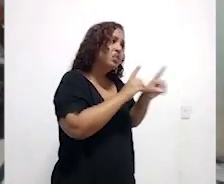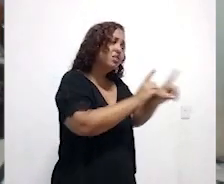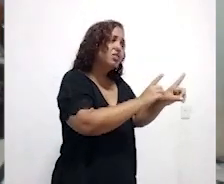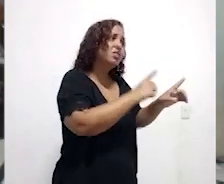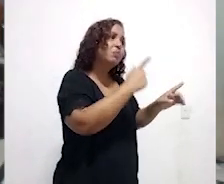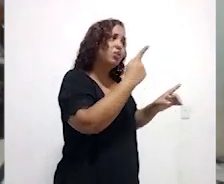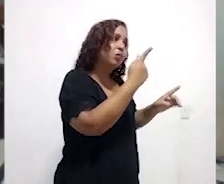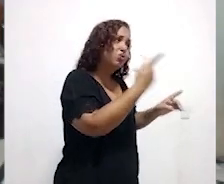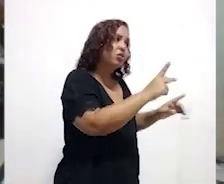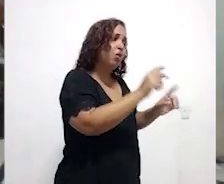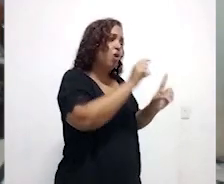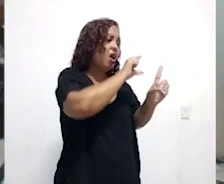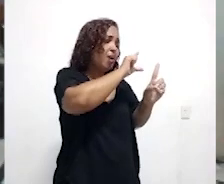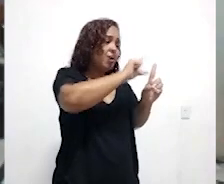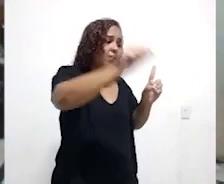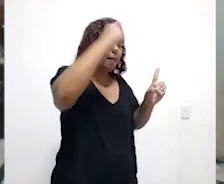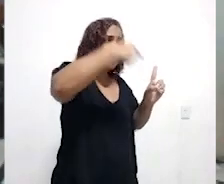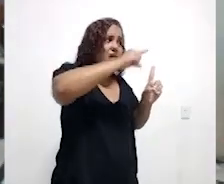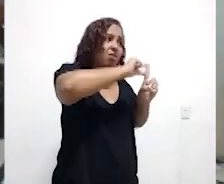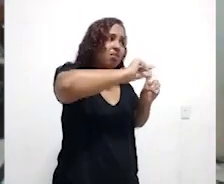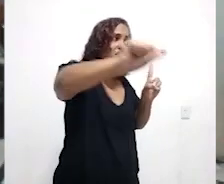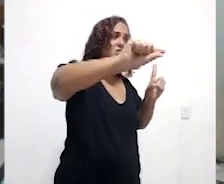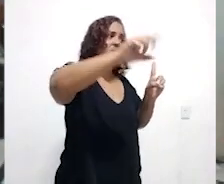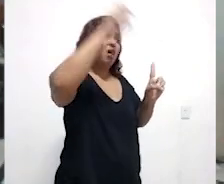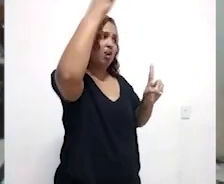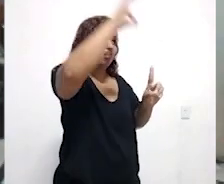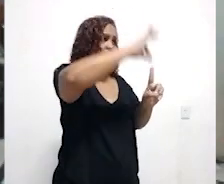mas eles não conseguiram.